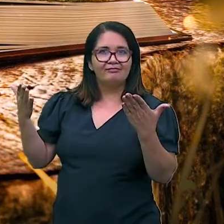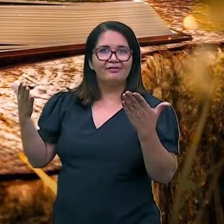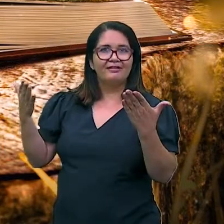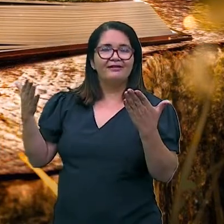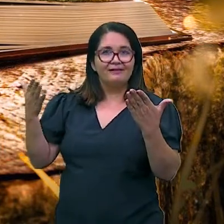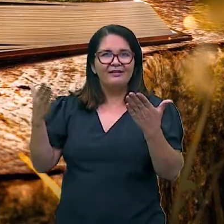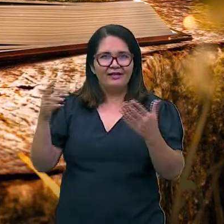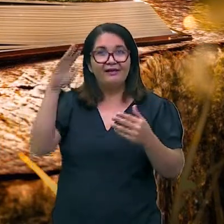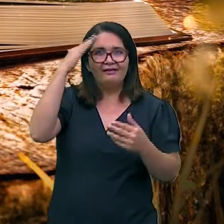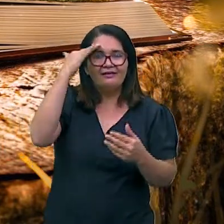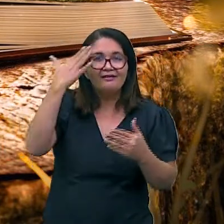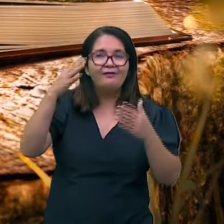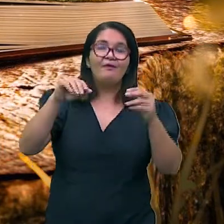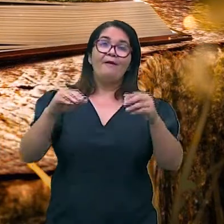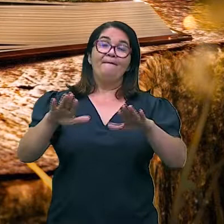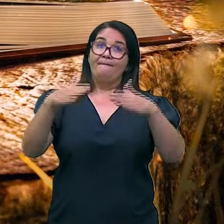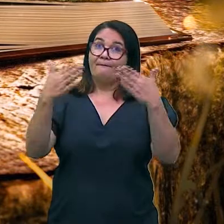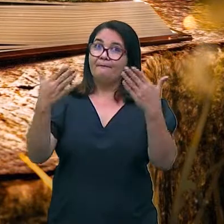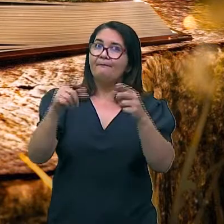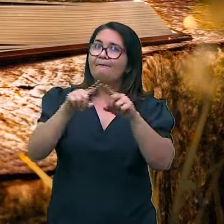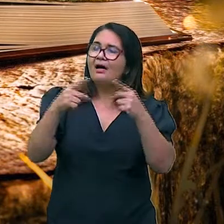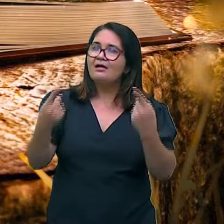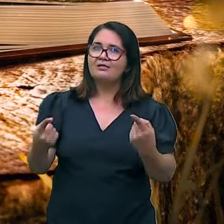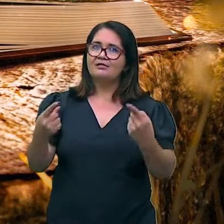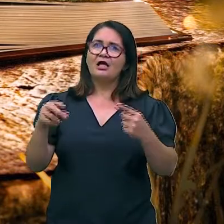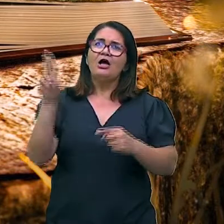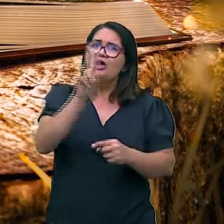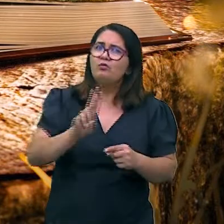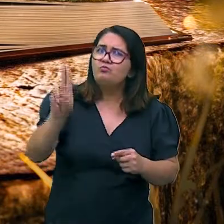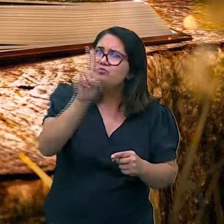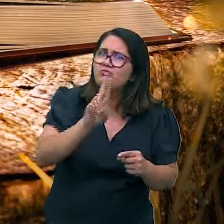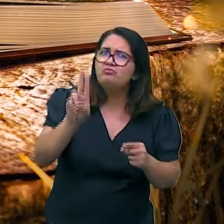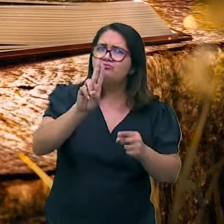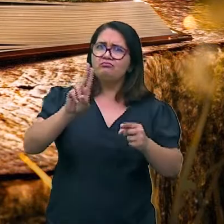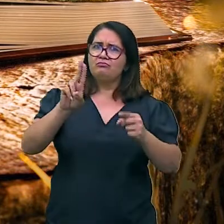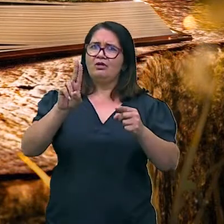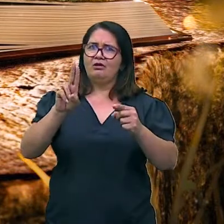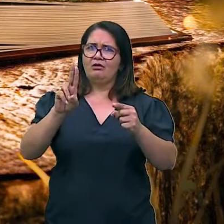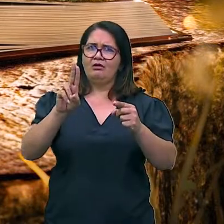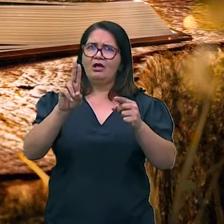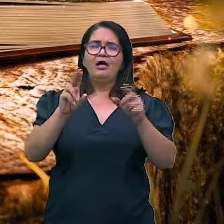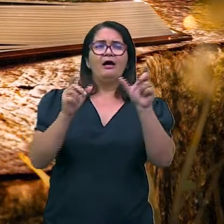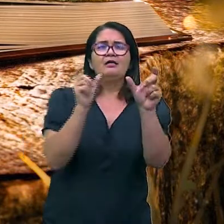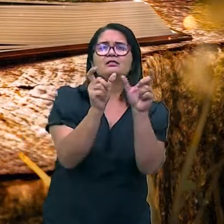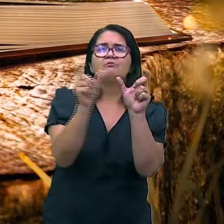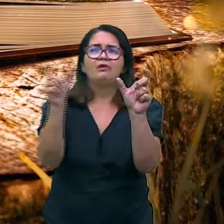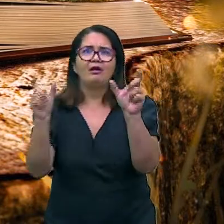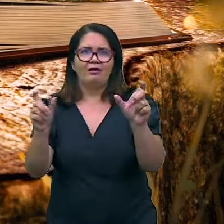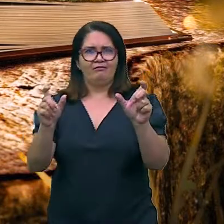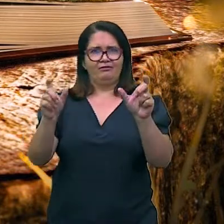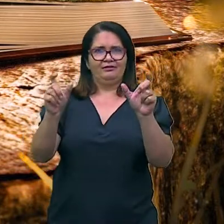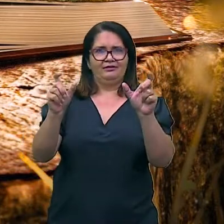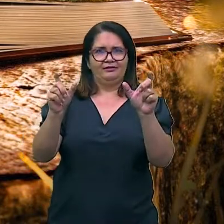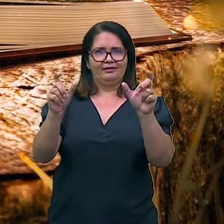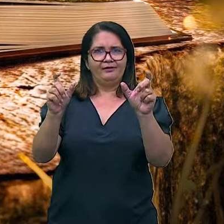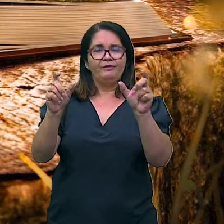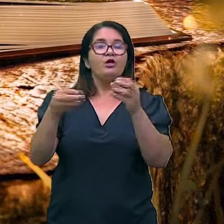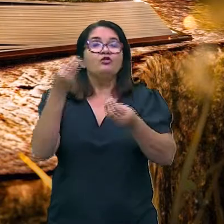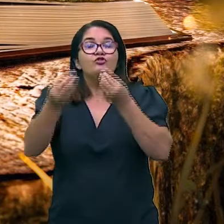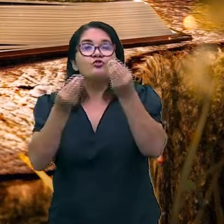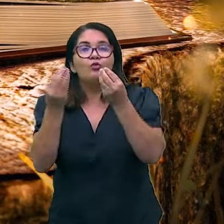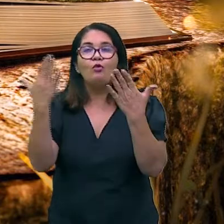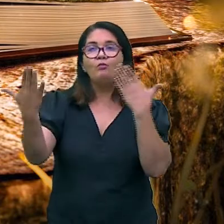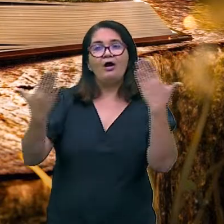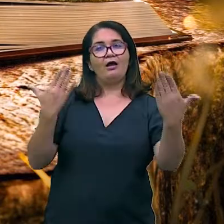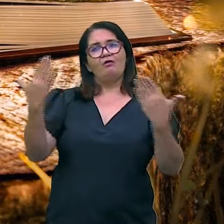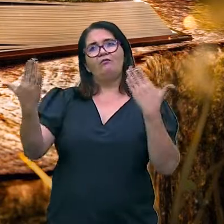elementos para essa comparação. Eu omiti esses elementos. Diferente da comparação, que é